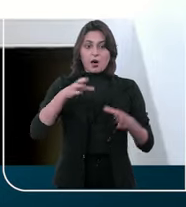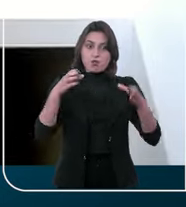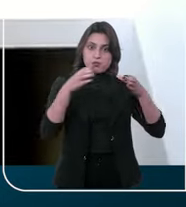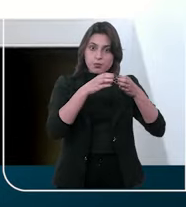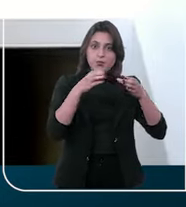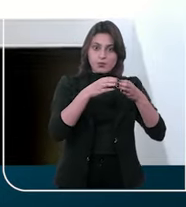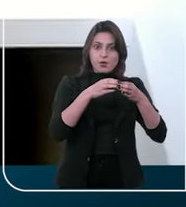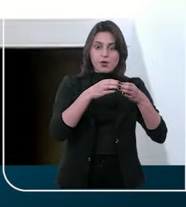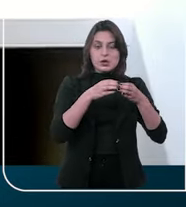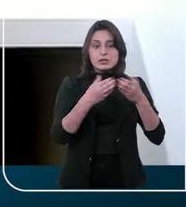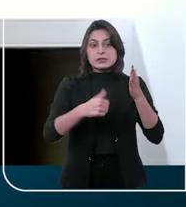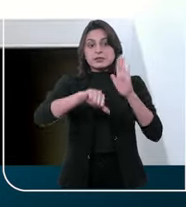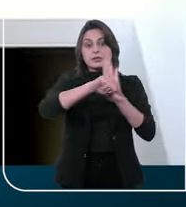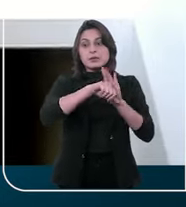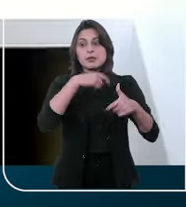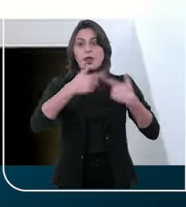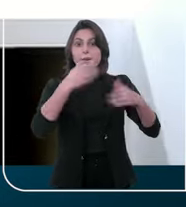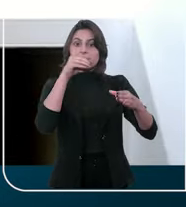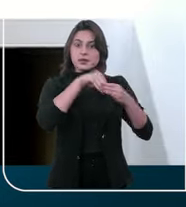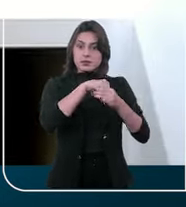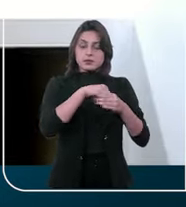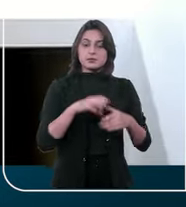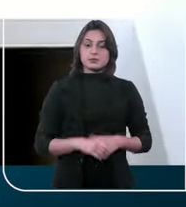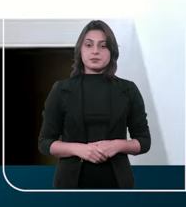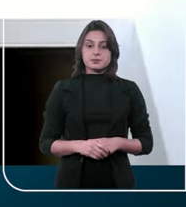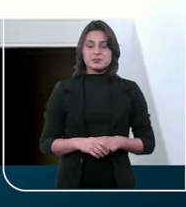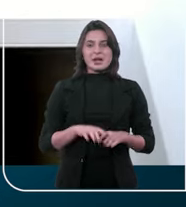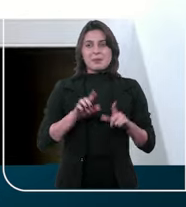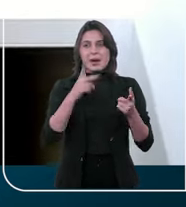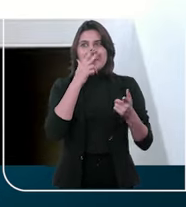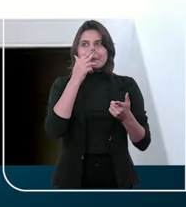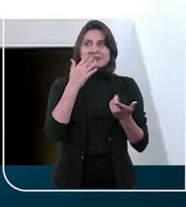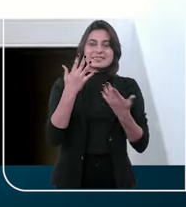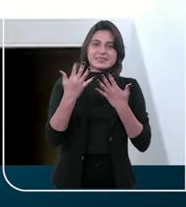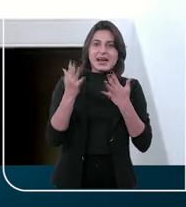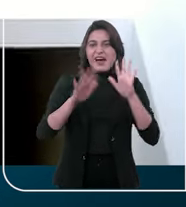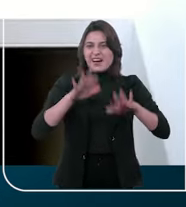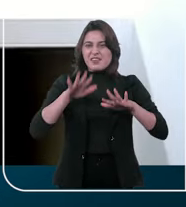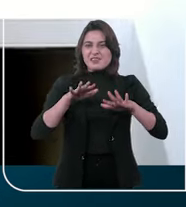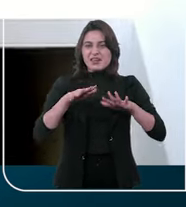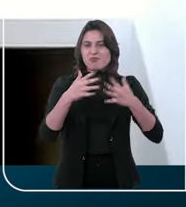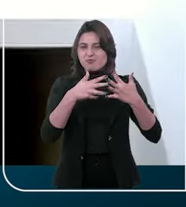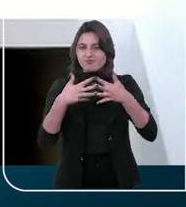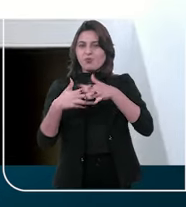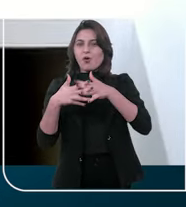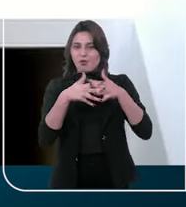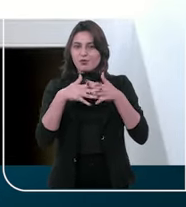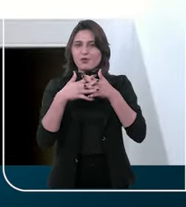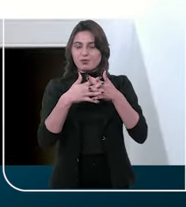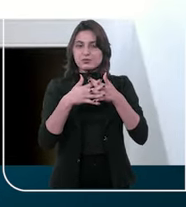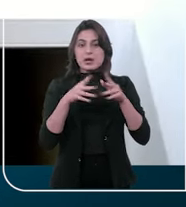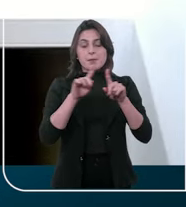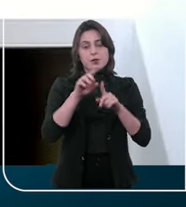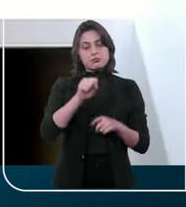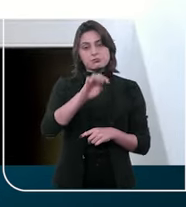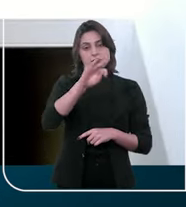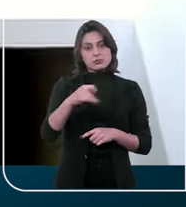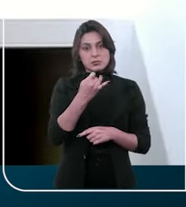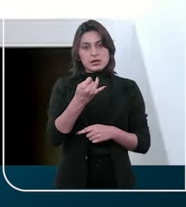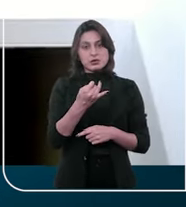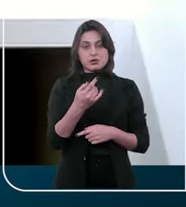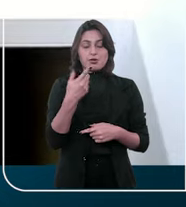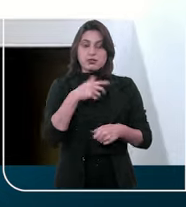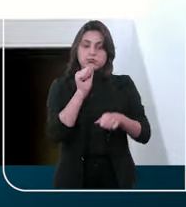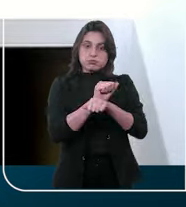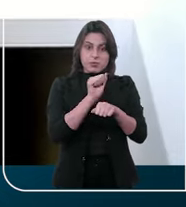questão ainda é um pouco nebulosa, eu confesso, e o STJ, inclusive, é claro ao dizer que aguarda uma manifestação do Supremo Tribunal Federal